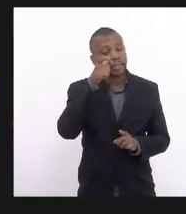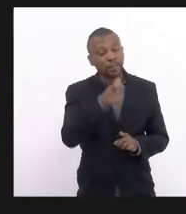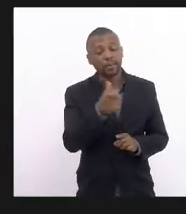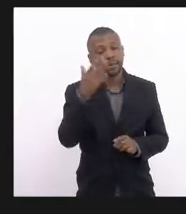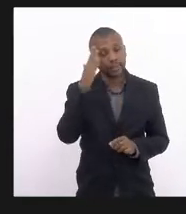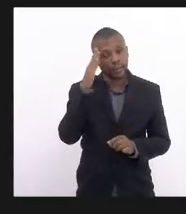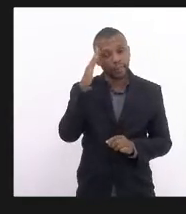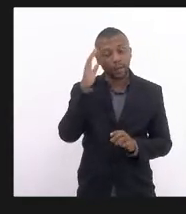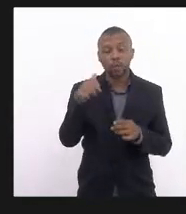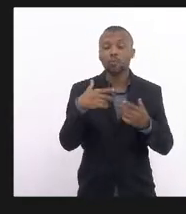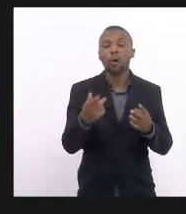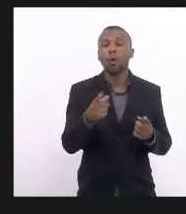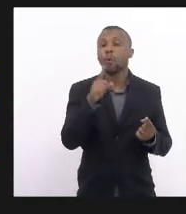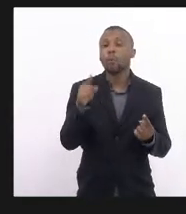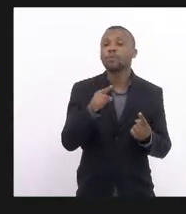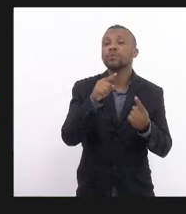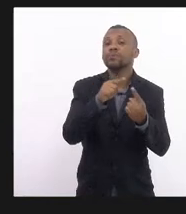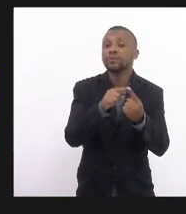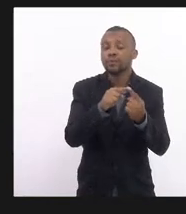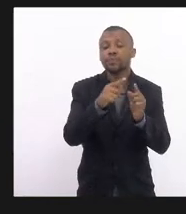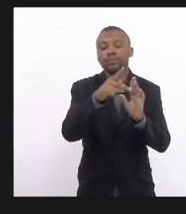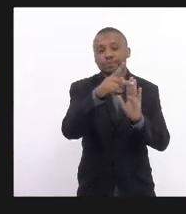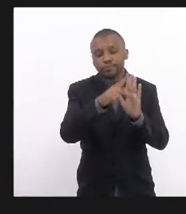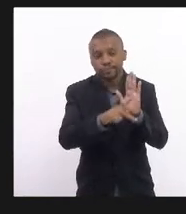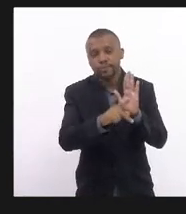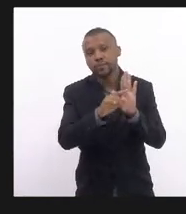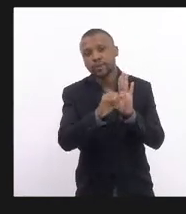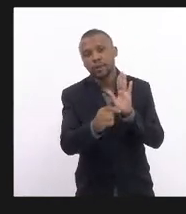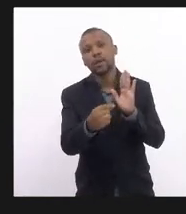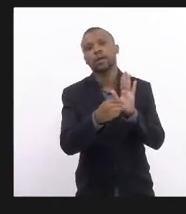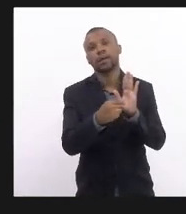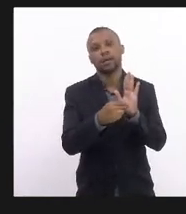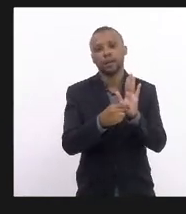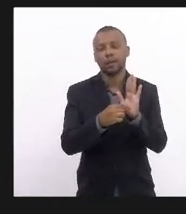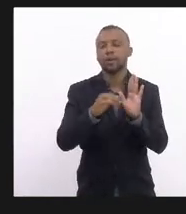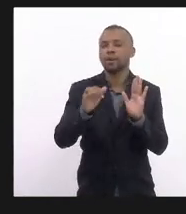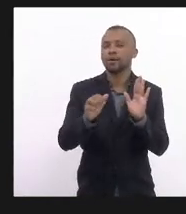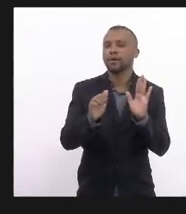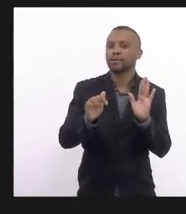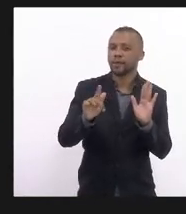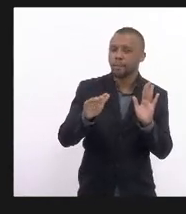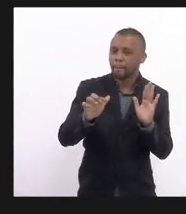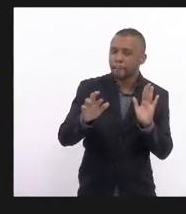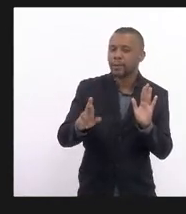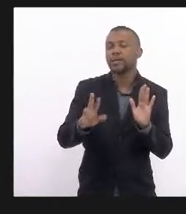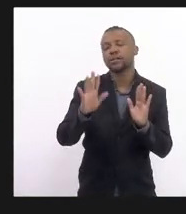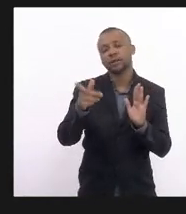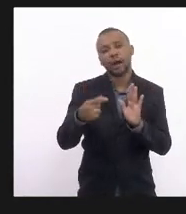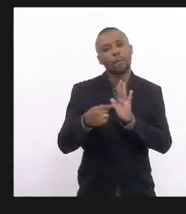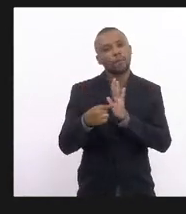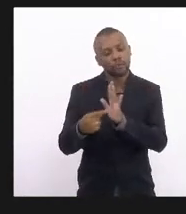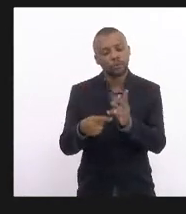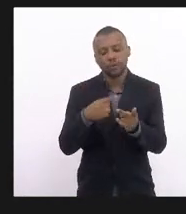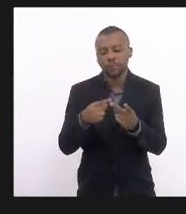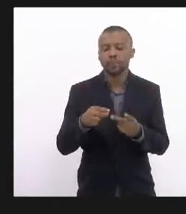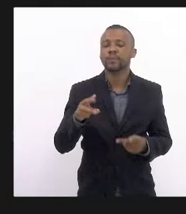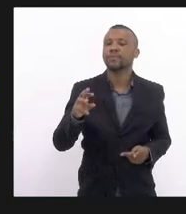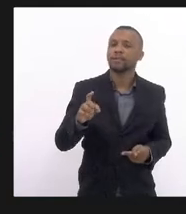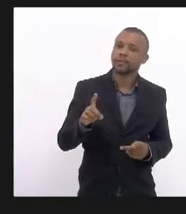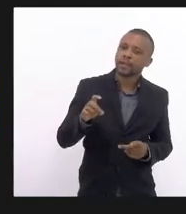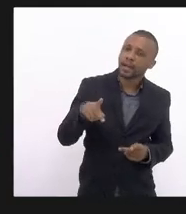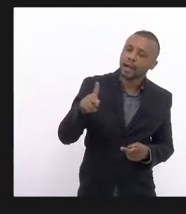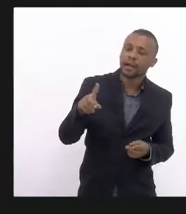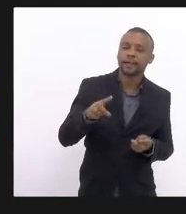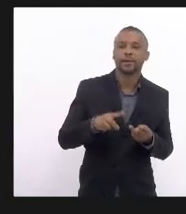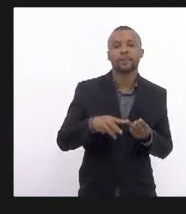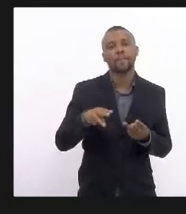passando ali lá na cidade. O Jalmir já levantou algumas questões, né, o Valdec também acrescentou bastante, o Mink, todo